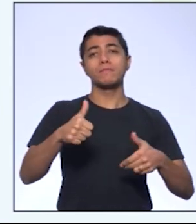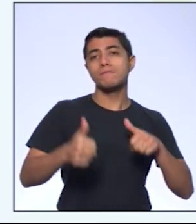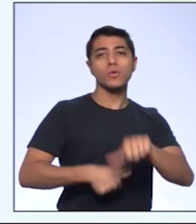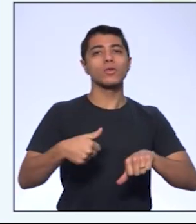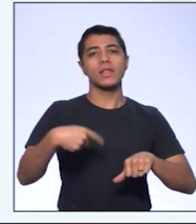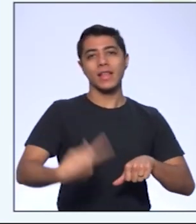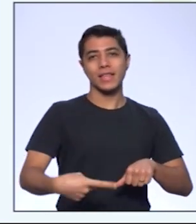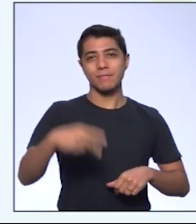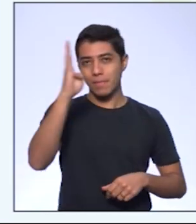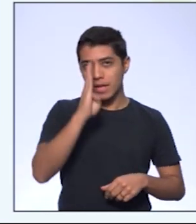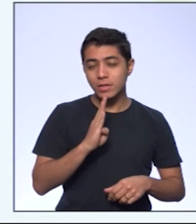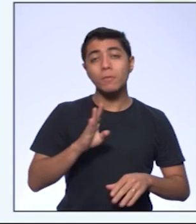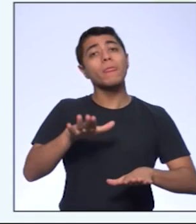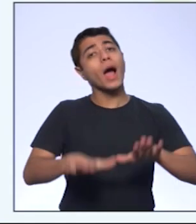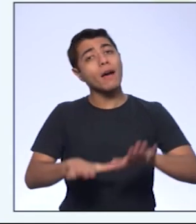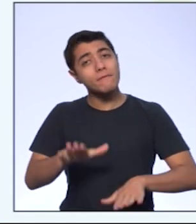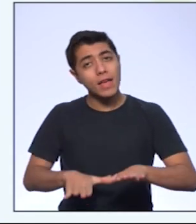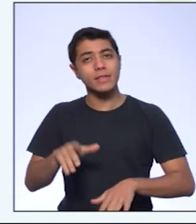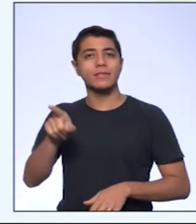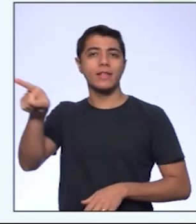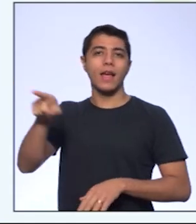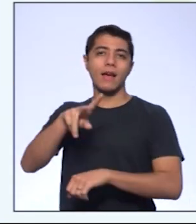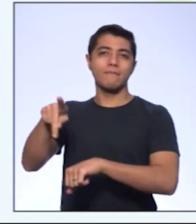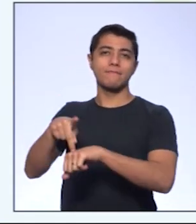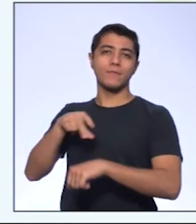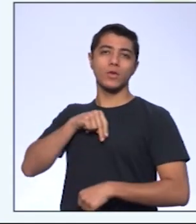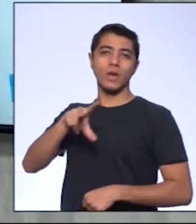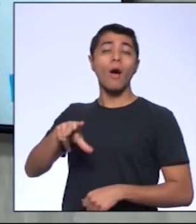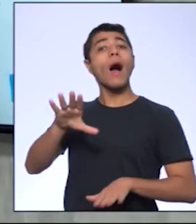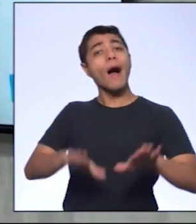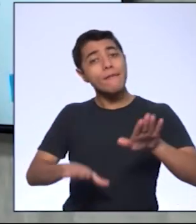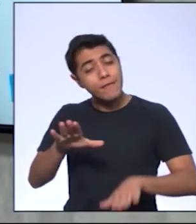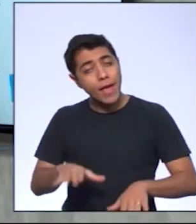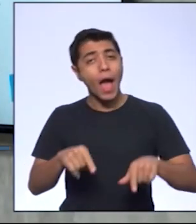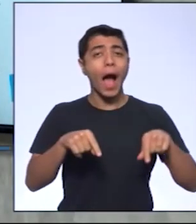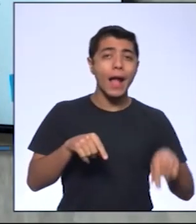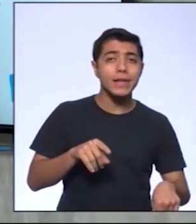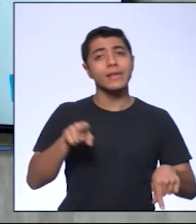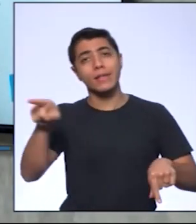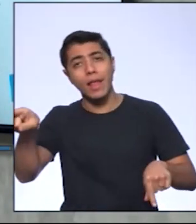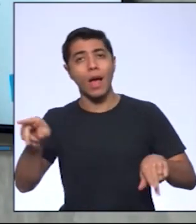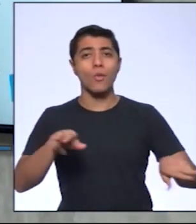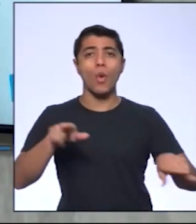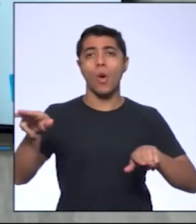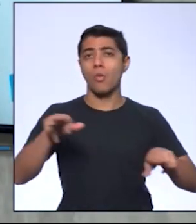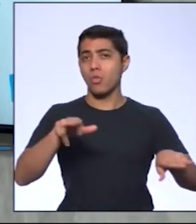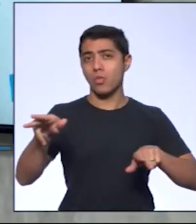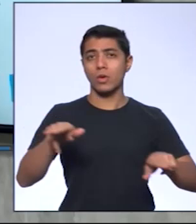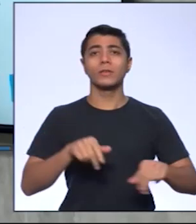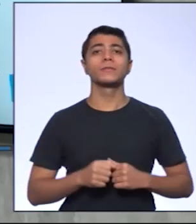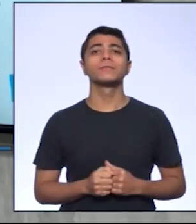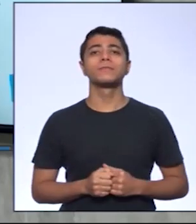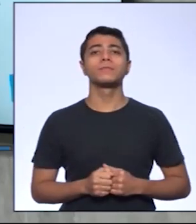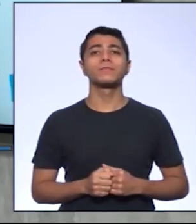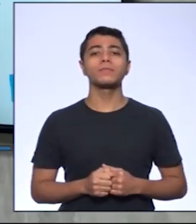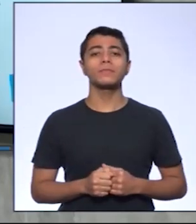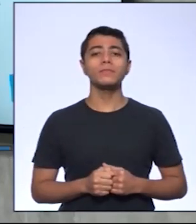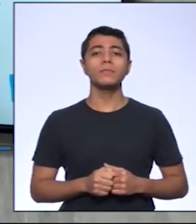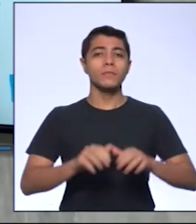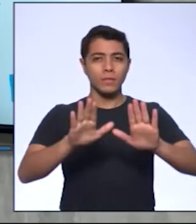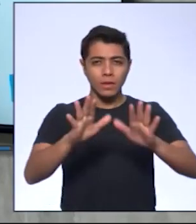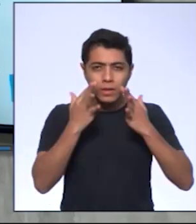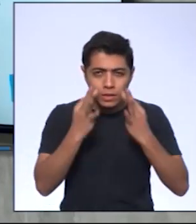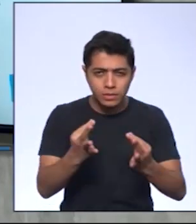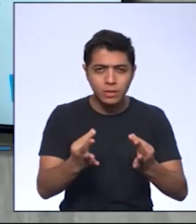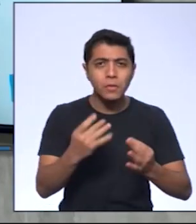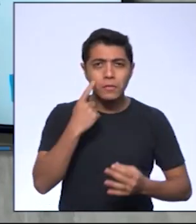ora ainda em ambos os territórios. Volta aqui só um pouquinho para mim, deixa eu falar uma coisa para vocês. Vocês perceberam que quando a gente lê um texto